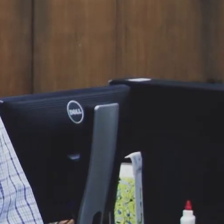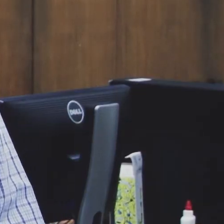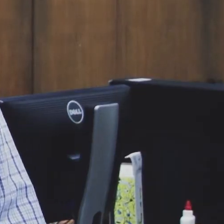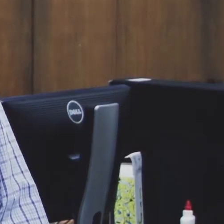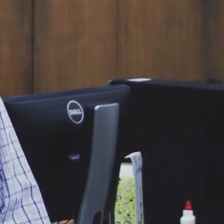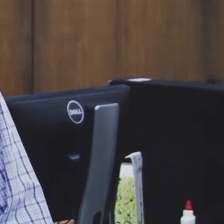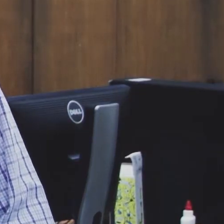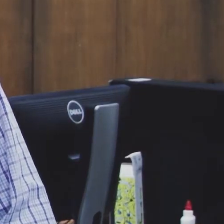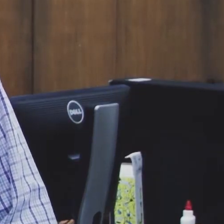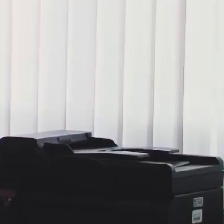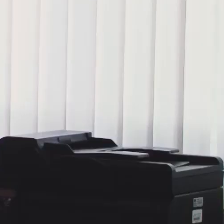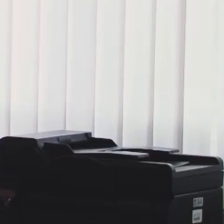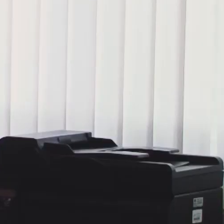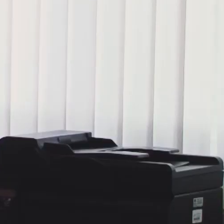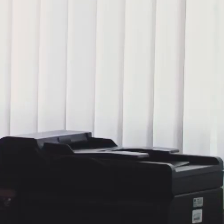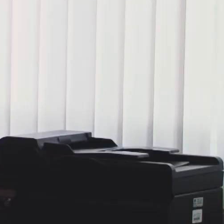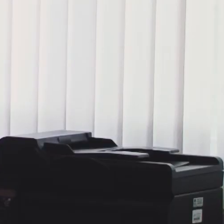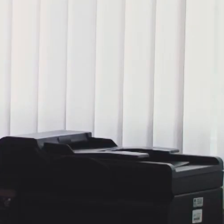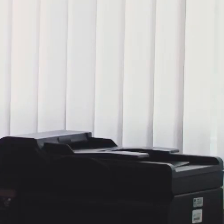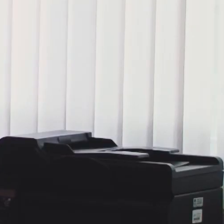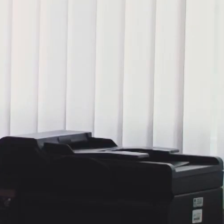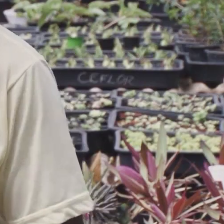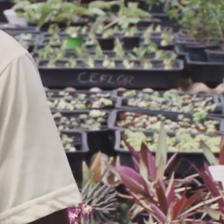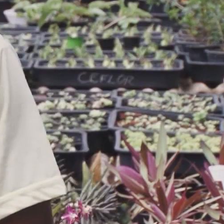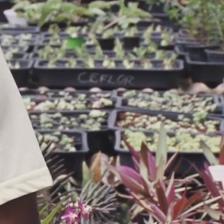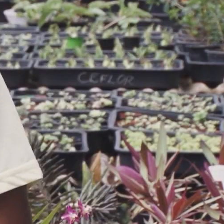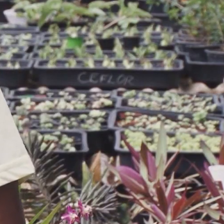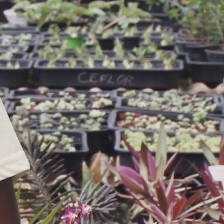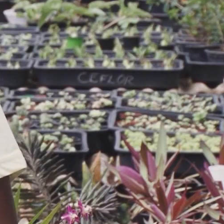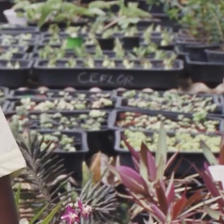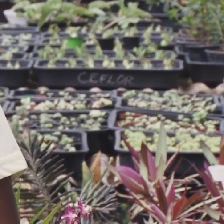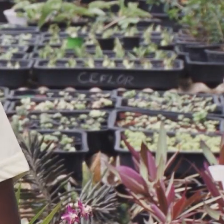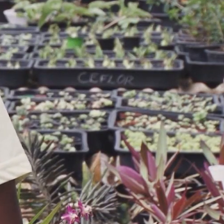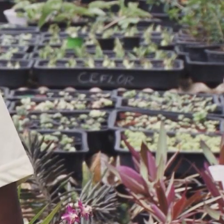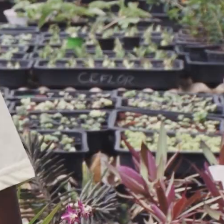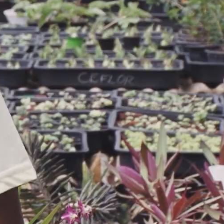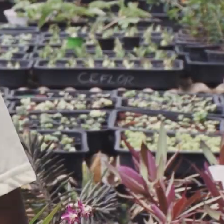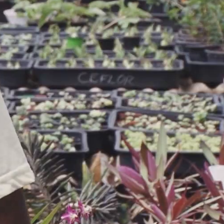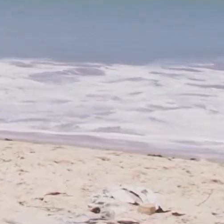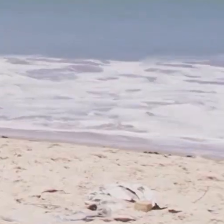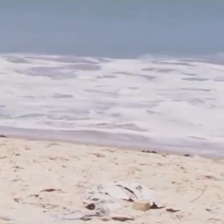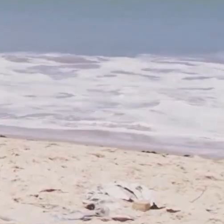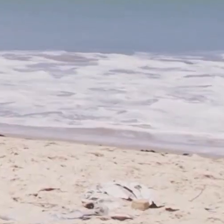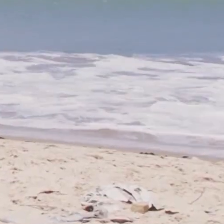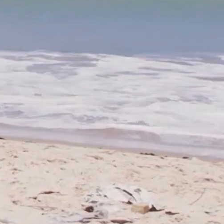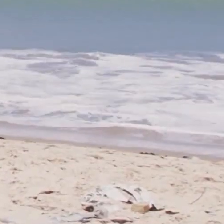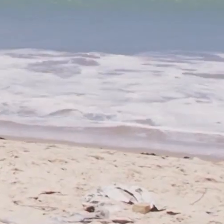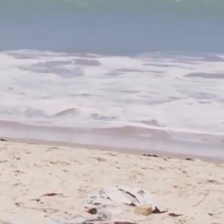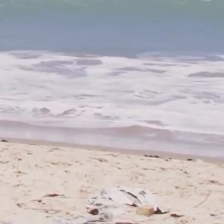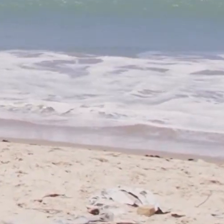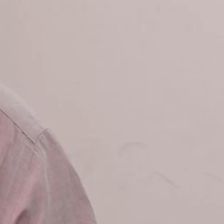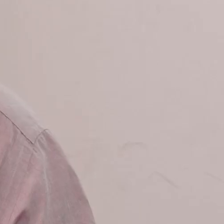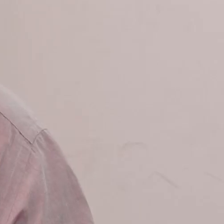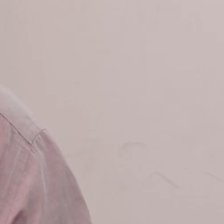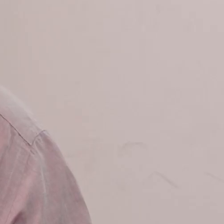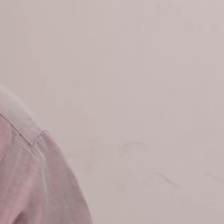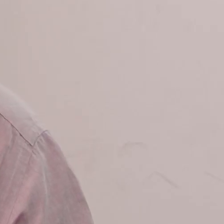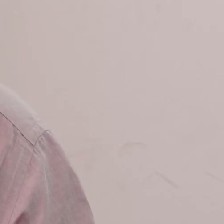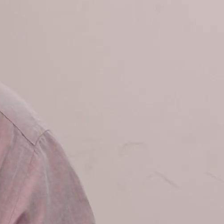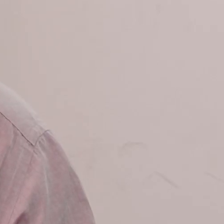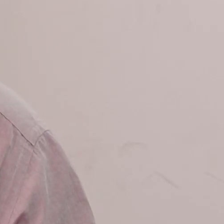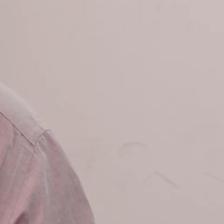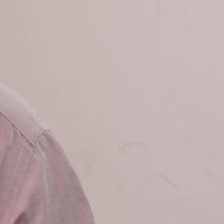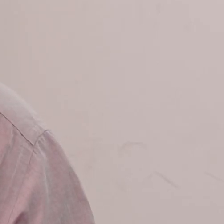Meu nome é Ivan da Costa Lima. Eu sou Carla Bezerra. Eu sou Francisco Evangelista. Meu nome é Fábio Matos. Eu